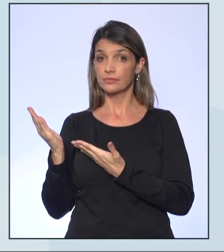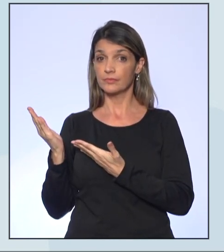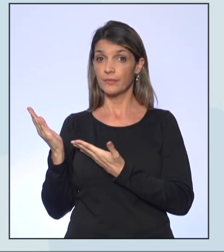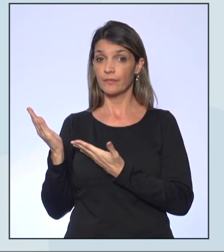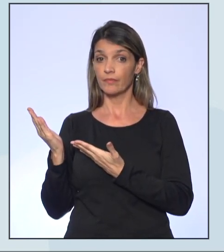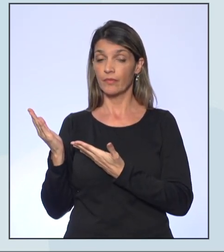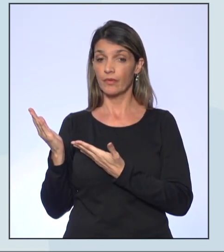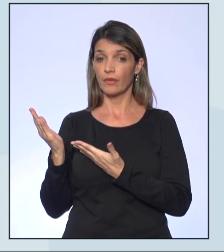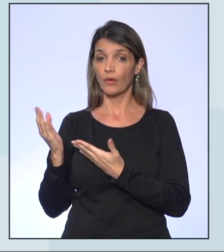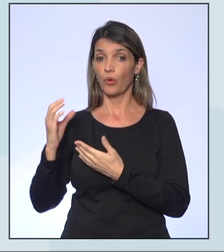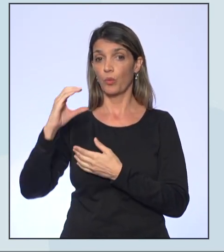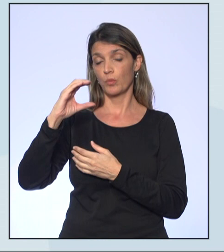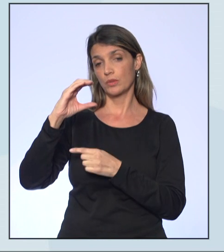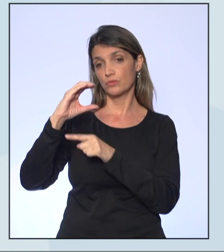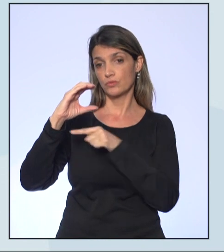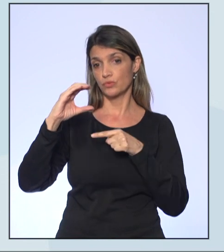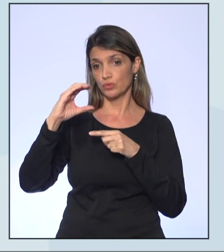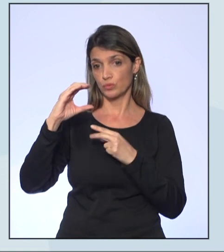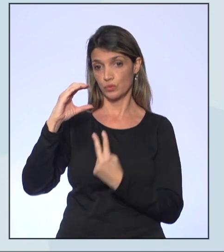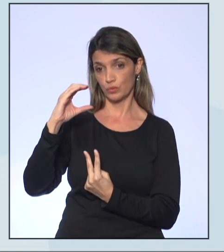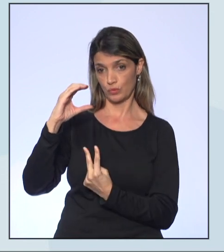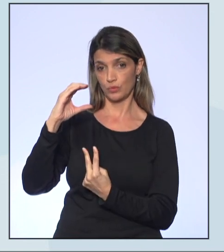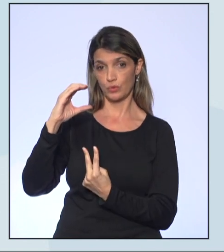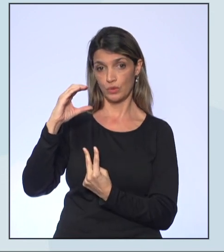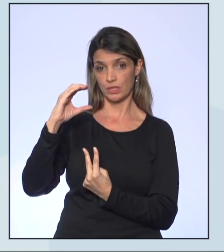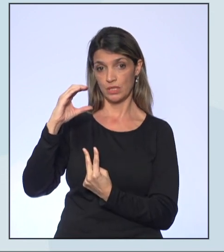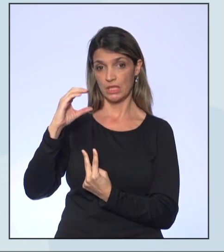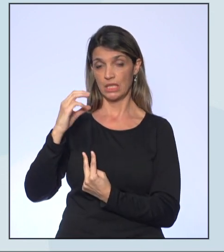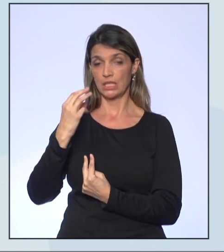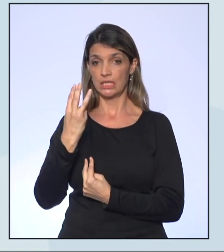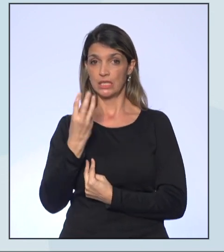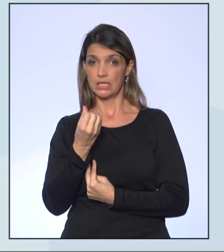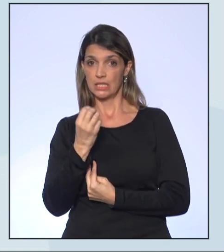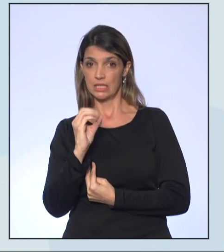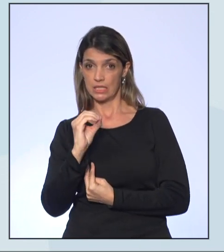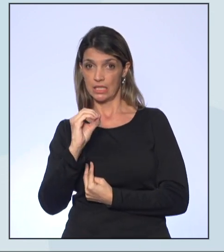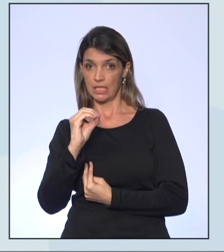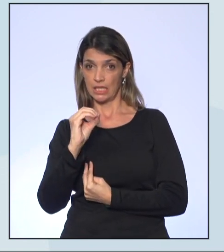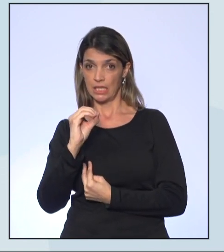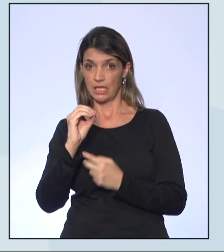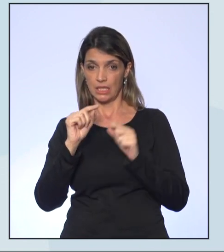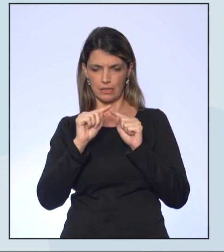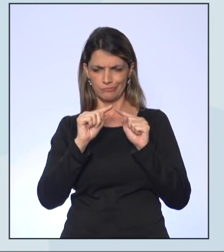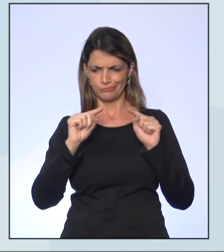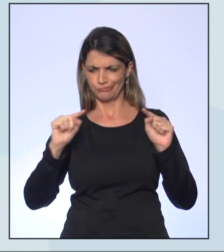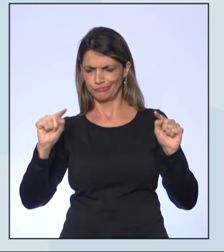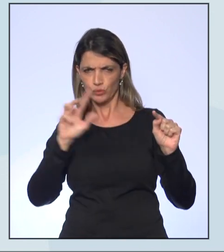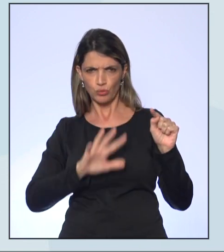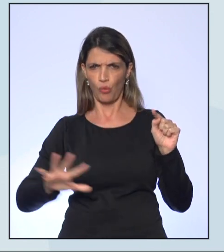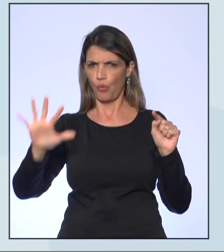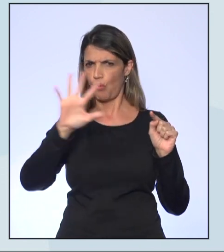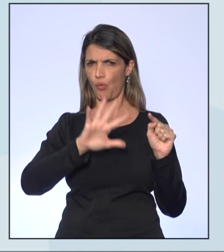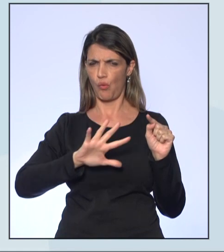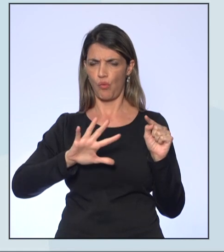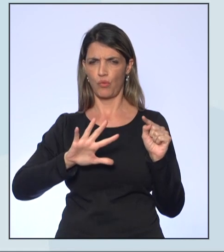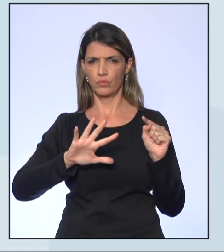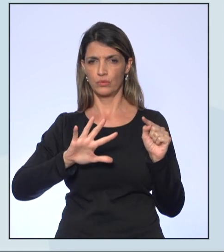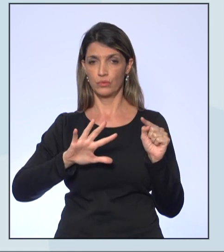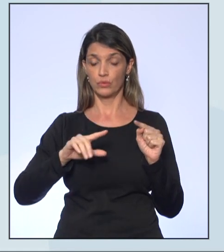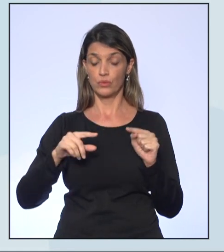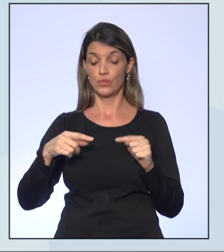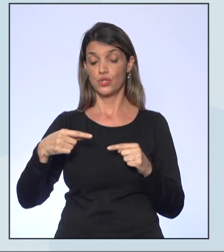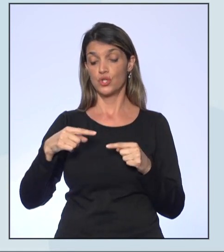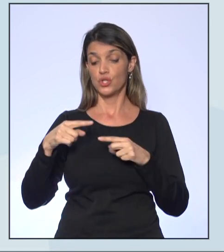do comprimento dividido por 2, né? Então, 360 graus, o comprimento inteiro ali que eu tenho da circunferência, dividido